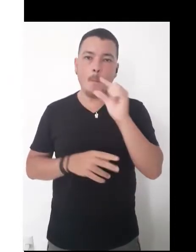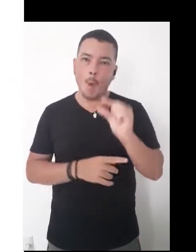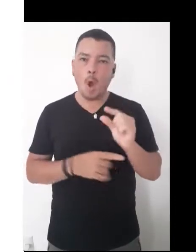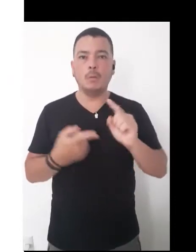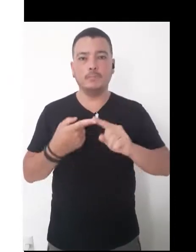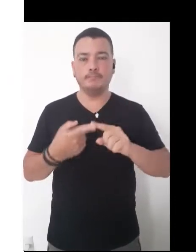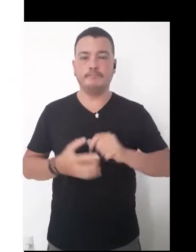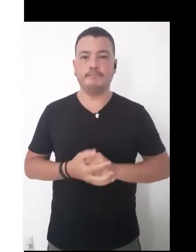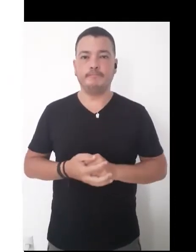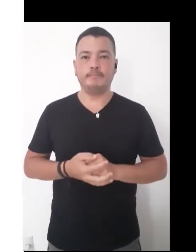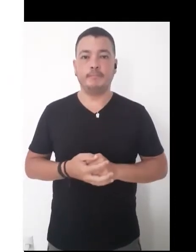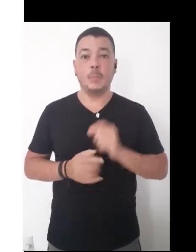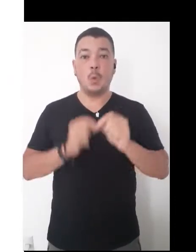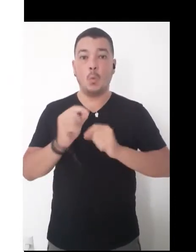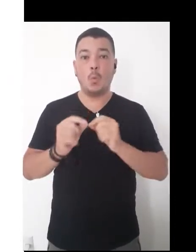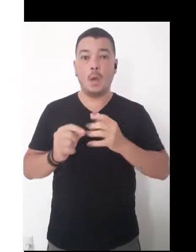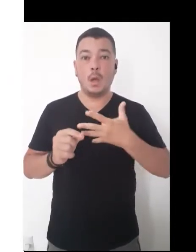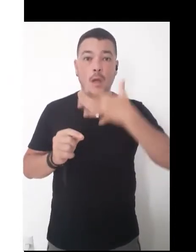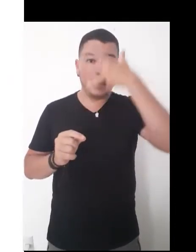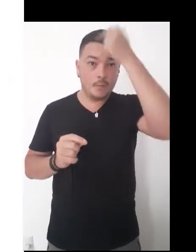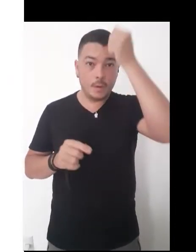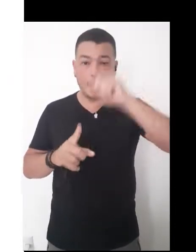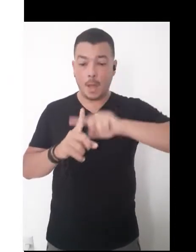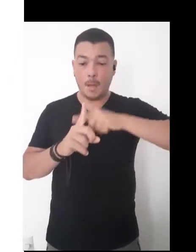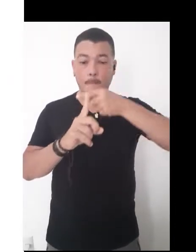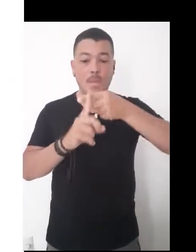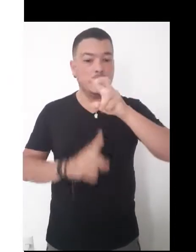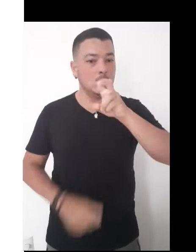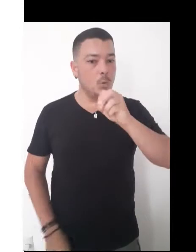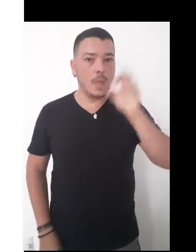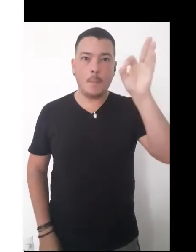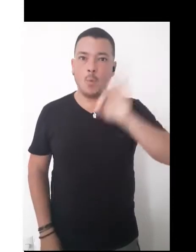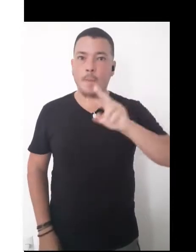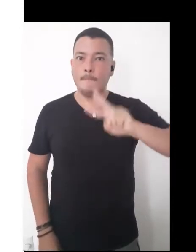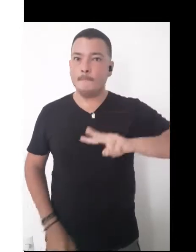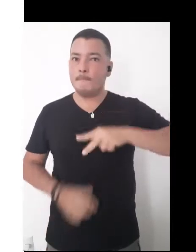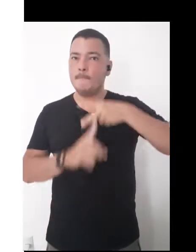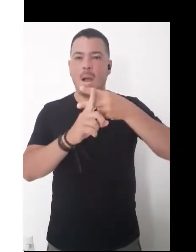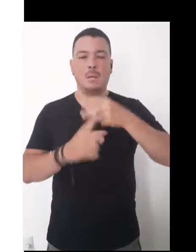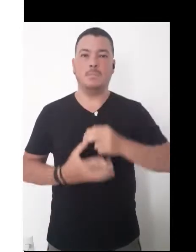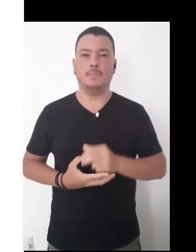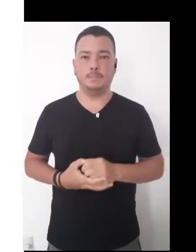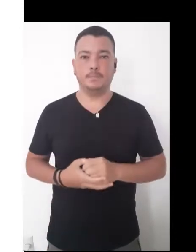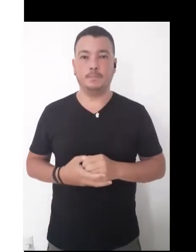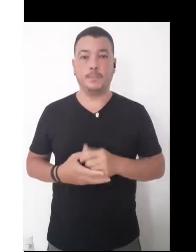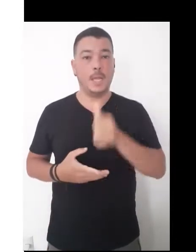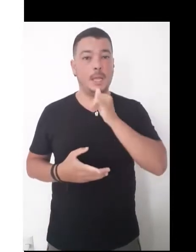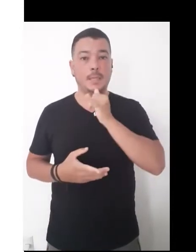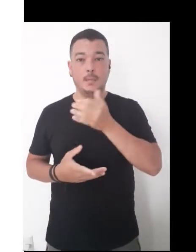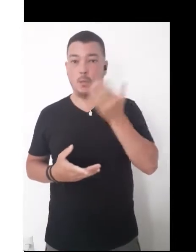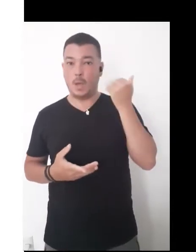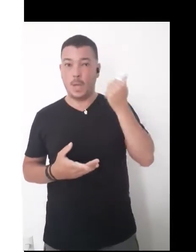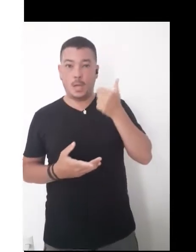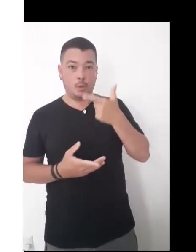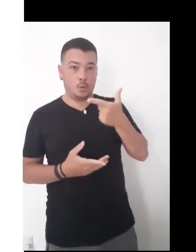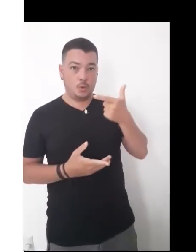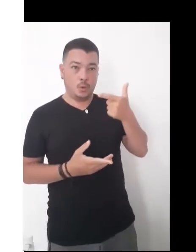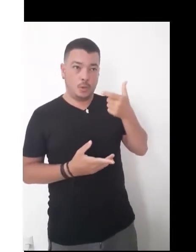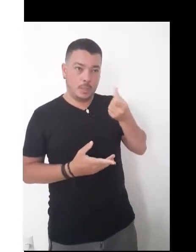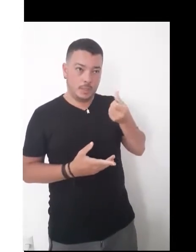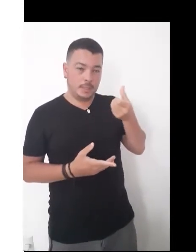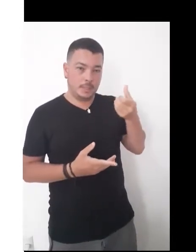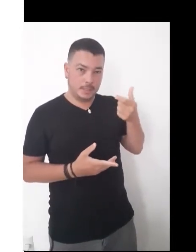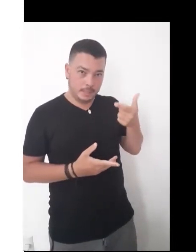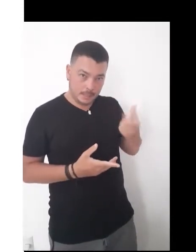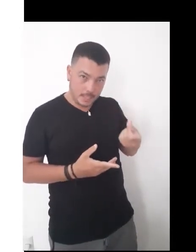O que aconteceu com a velocidade? Teve um aumento de mais de 50%. Enquanto essa aqui fazia 266